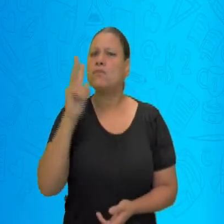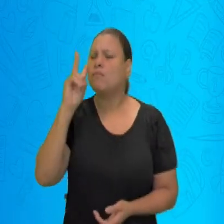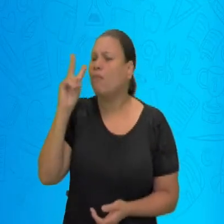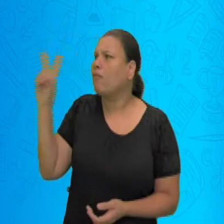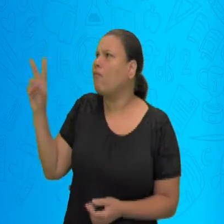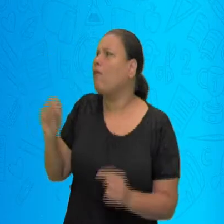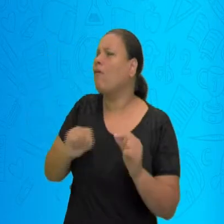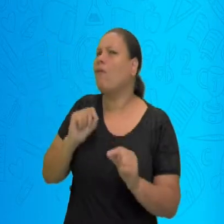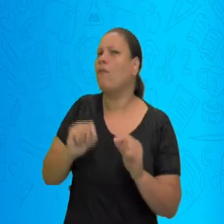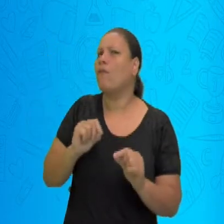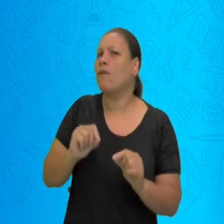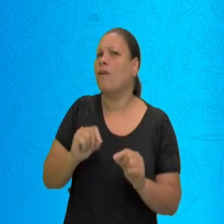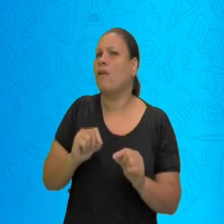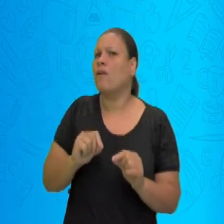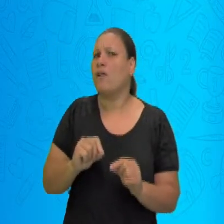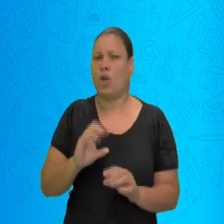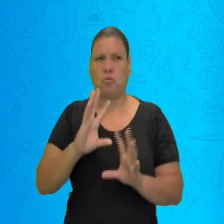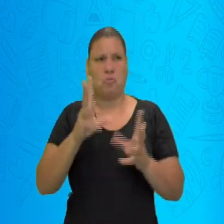só essa divisão.